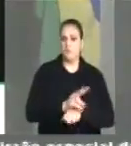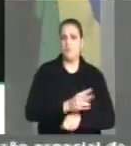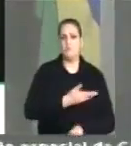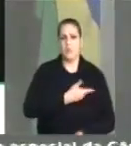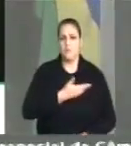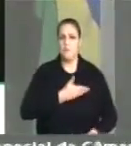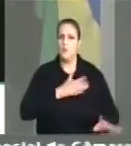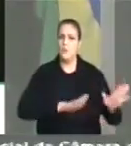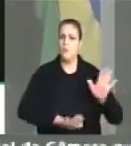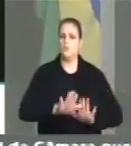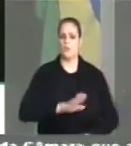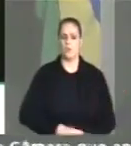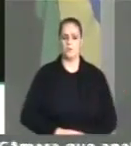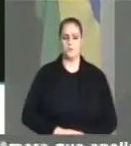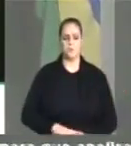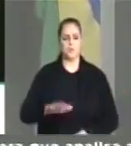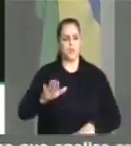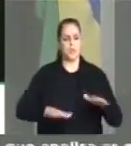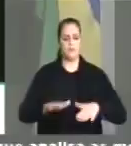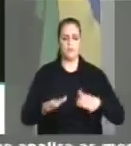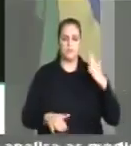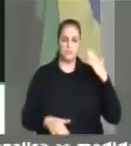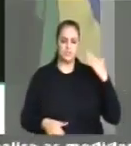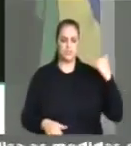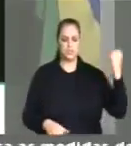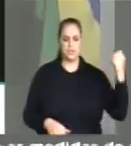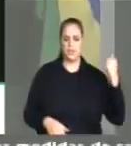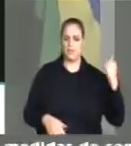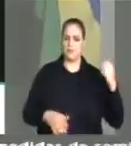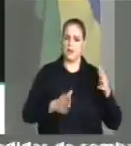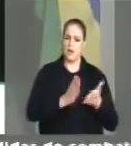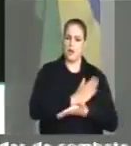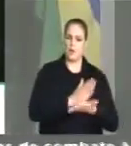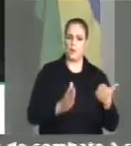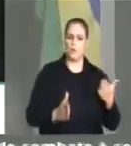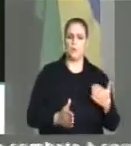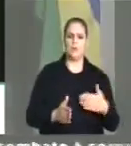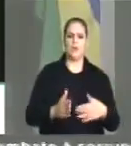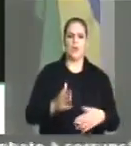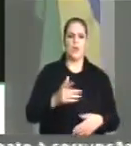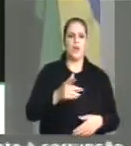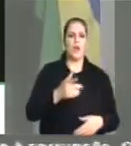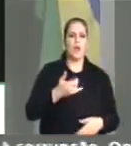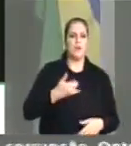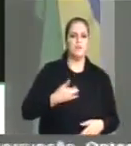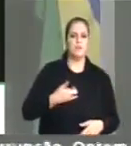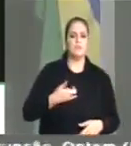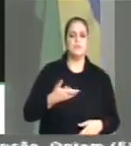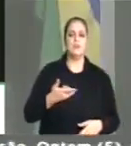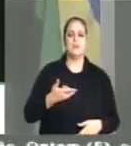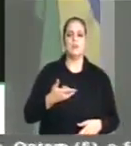vezes ele me chama, ou alguns amigos, acuda fulano que se cedeu do Piantela.